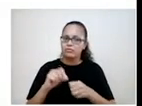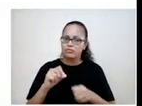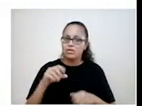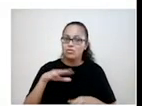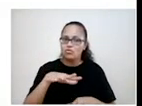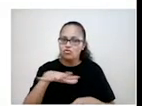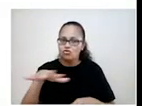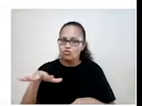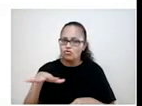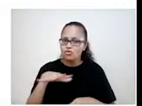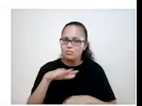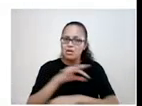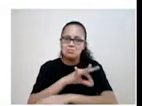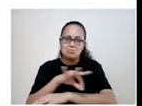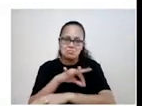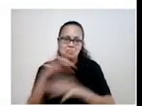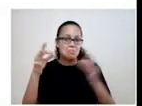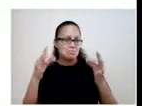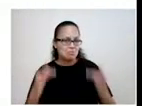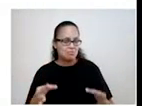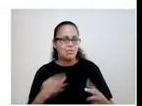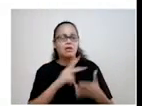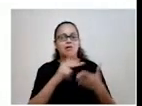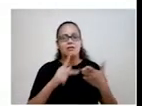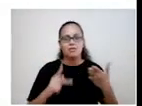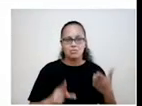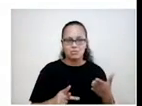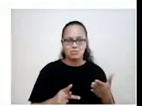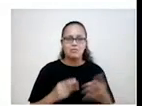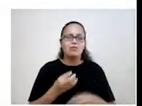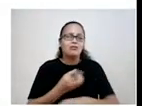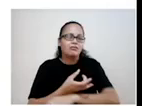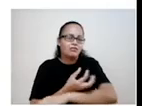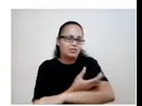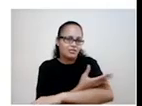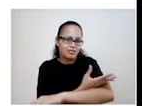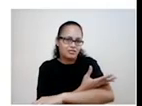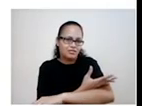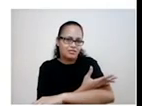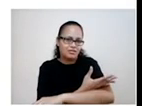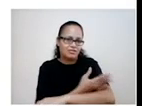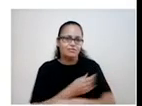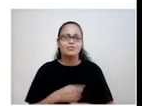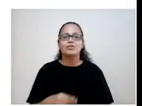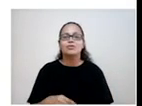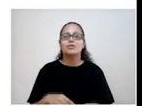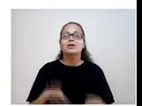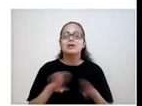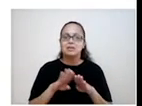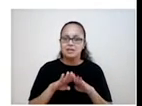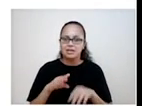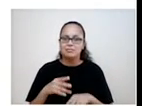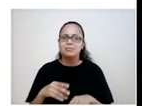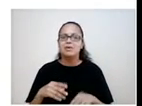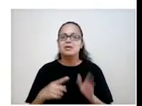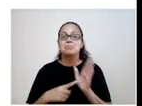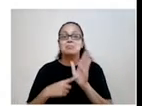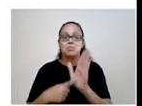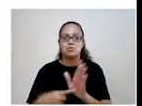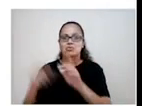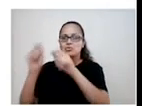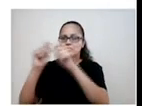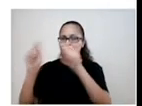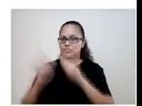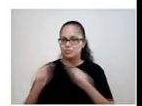geometricamente perfeitos e um poeta de grande sensibilidade. O artista procurou traduzir em esculturas, pinturas